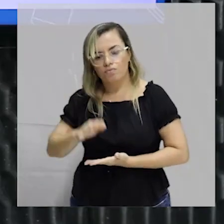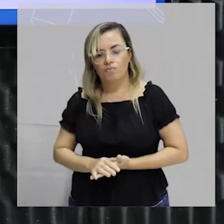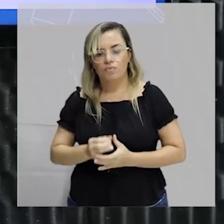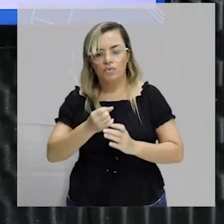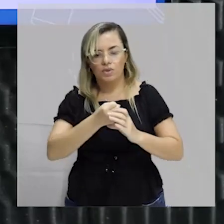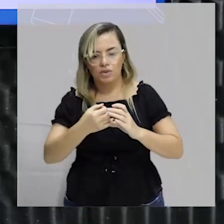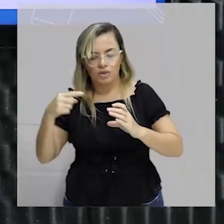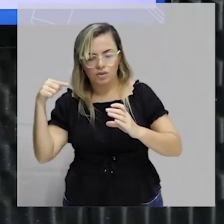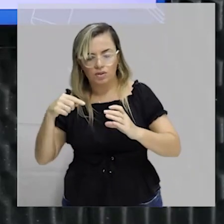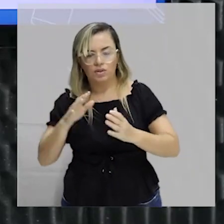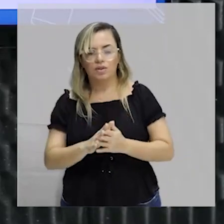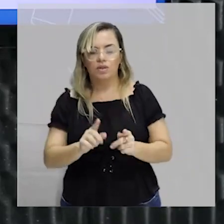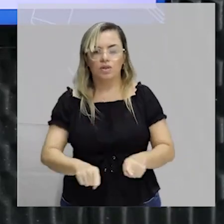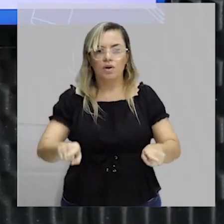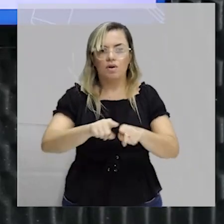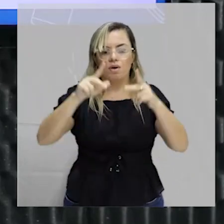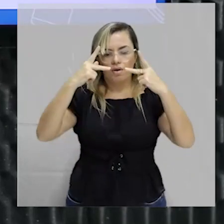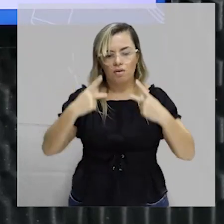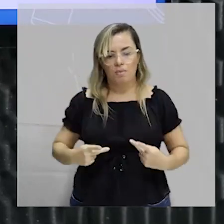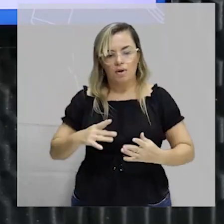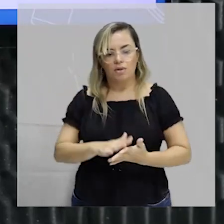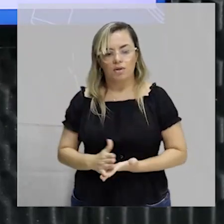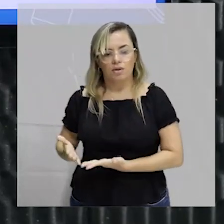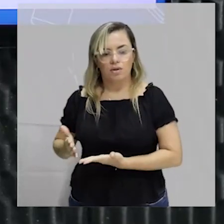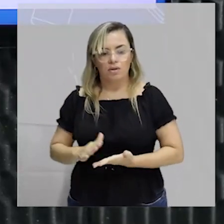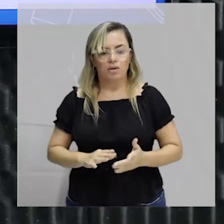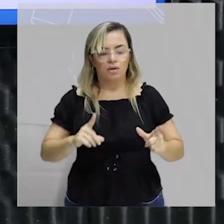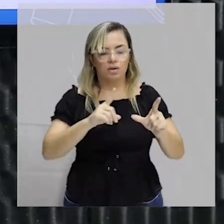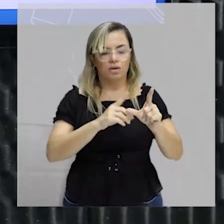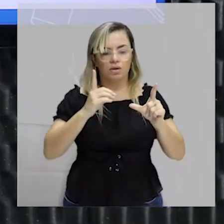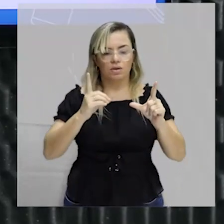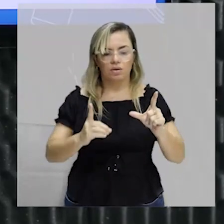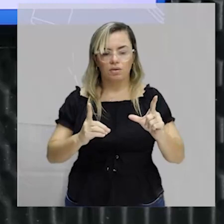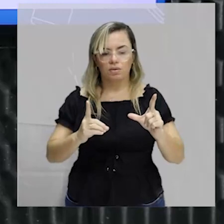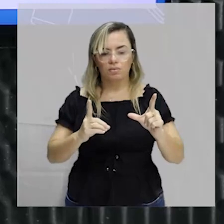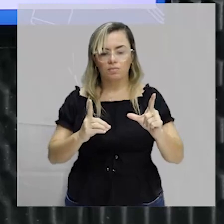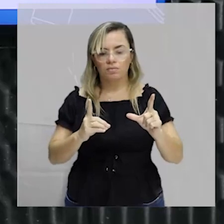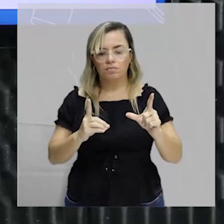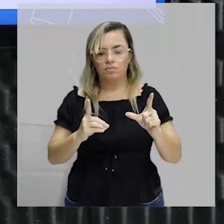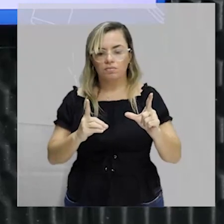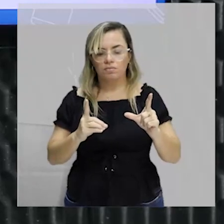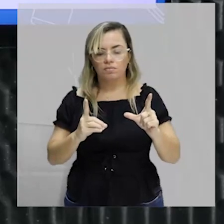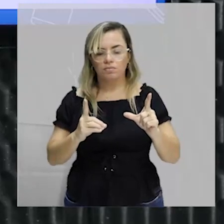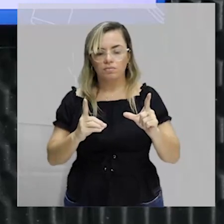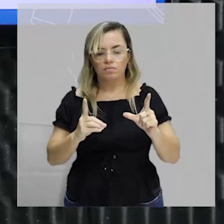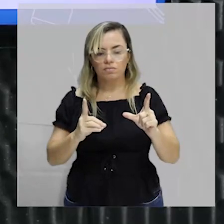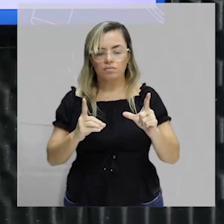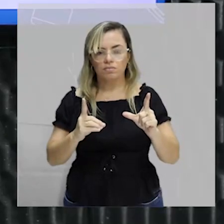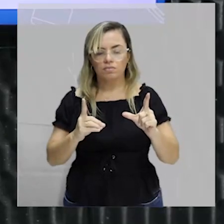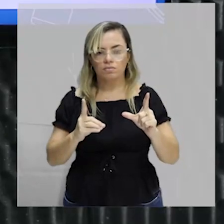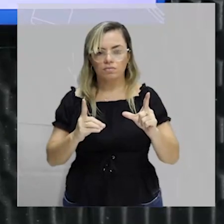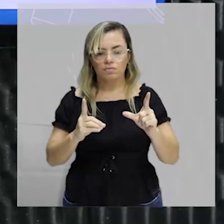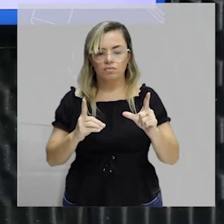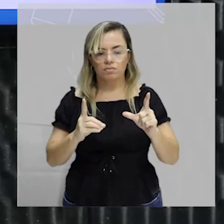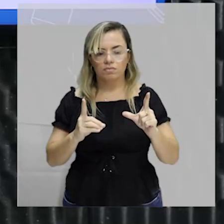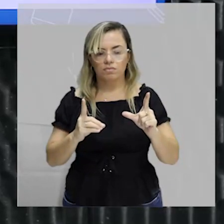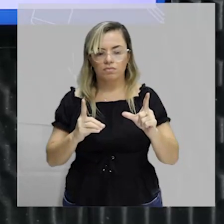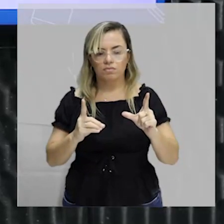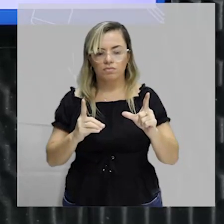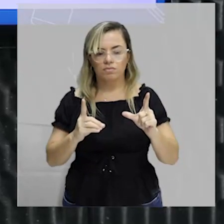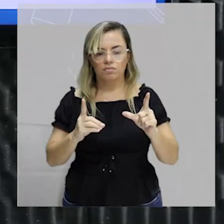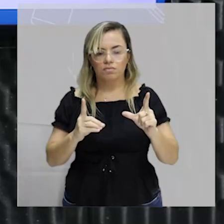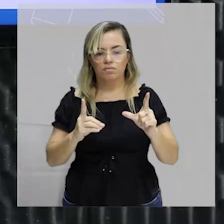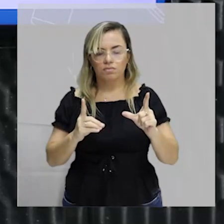tá? A letra D. As alterações ambientais que favorecem a especiação são cada vez